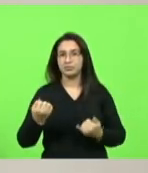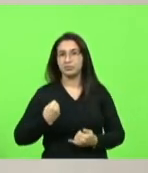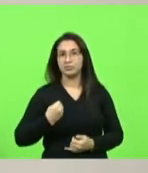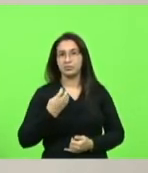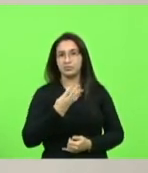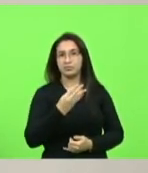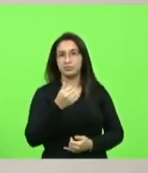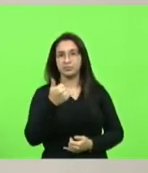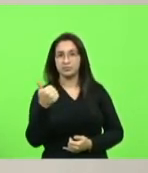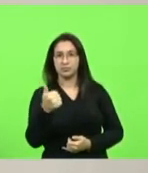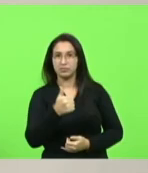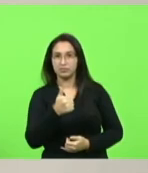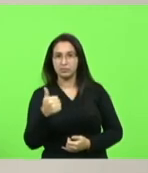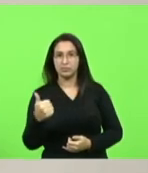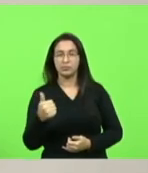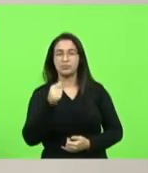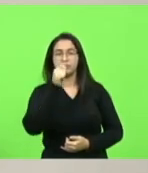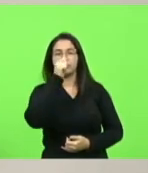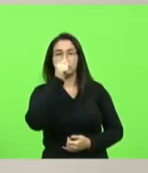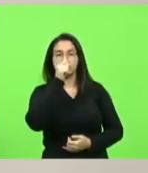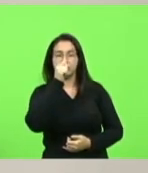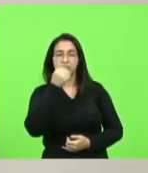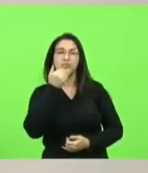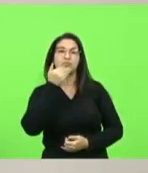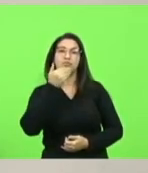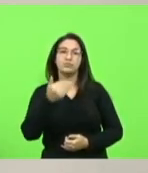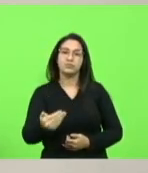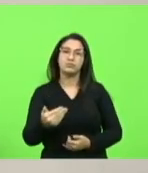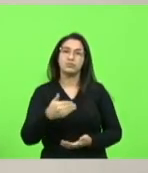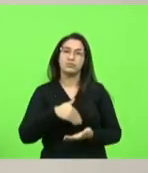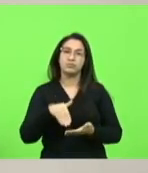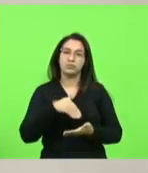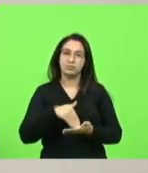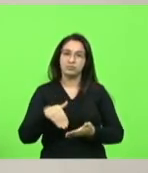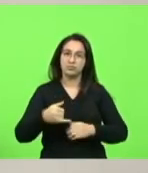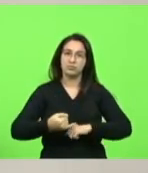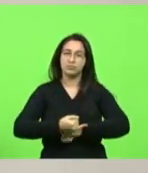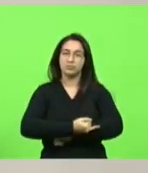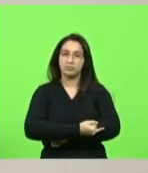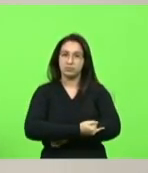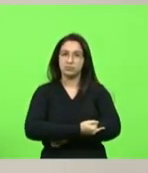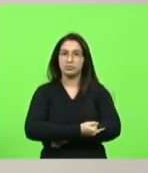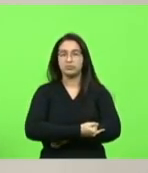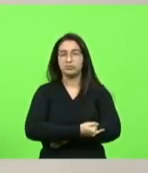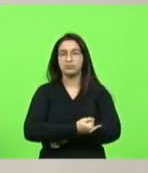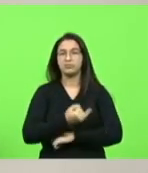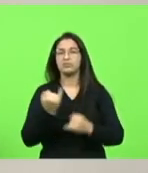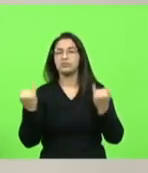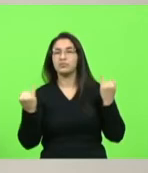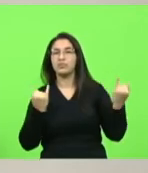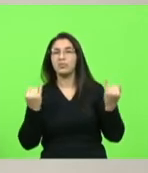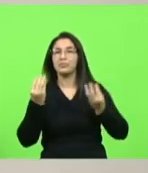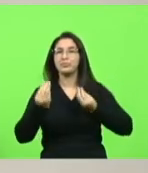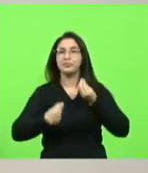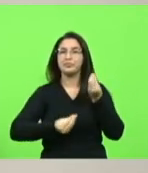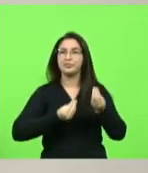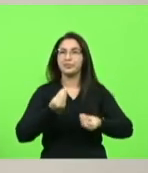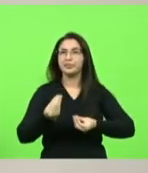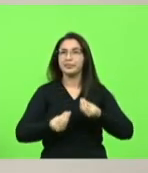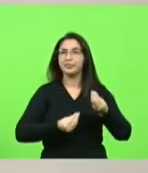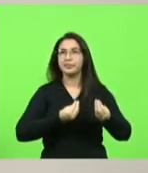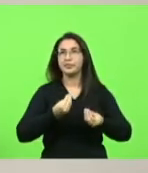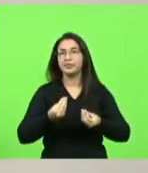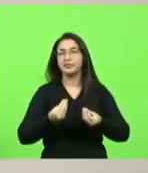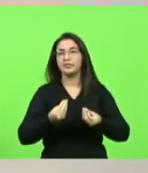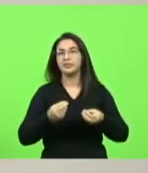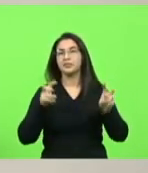411 deputado João Amin solicitando ao secretário do estado da infraestrutura informações acerca do